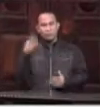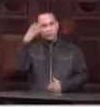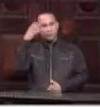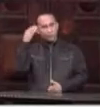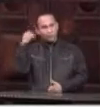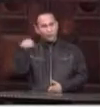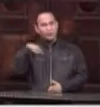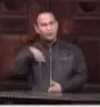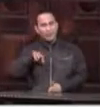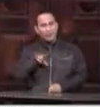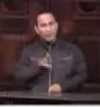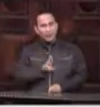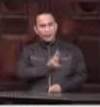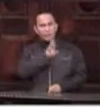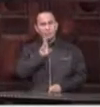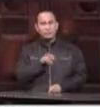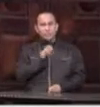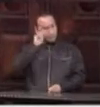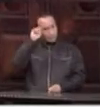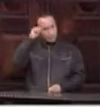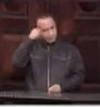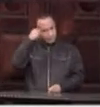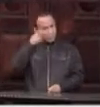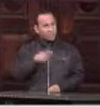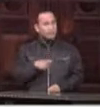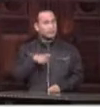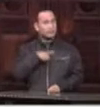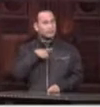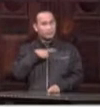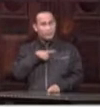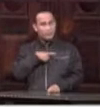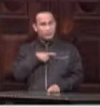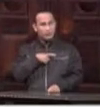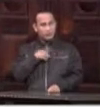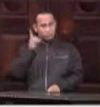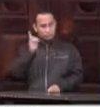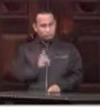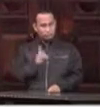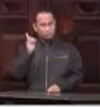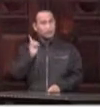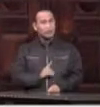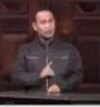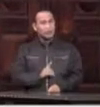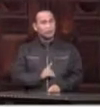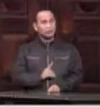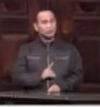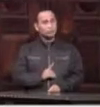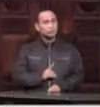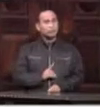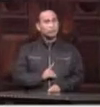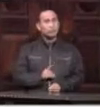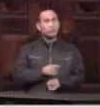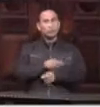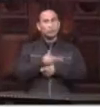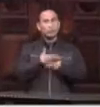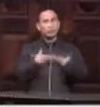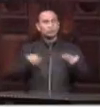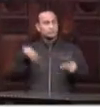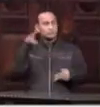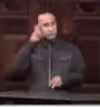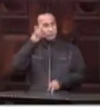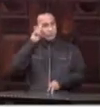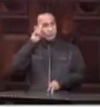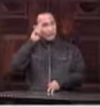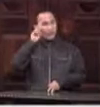especialmente das religiões de matriz africana, que têm o direito a essa reparação histórica. A gente, conversando com algumas lideranças,